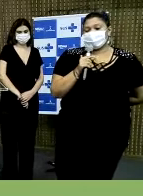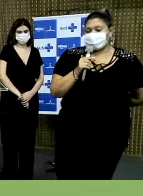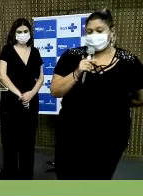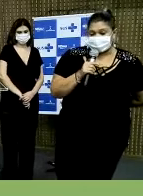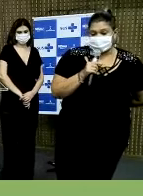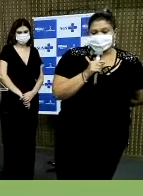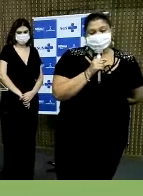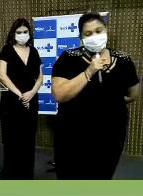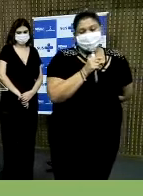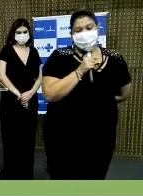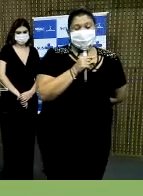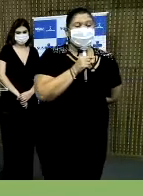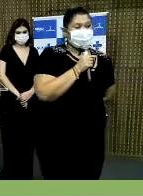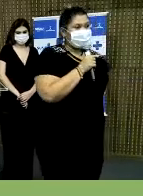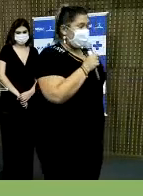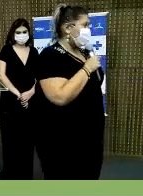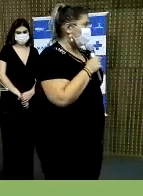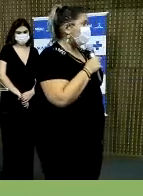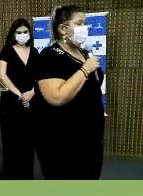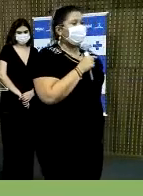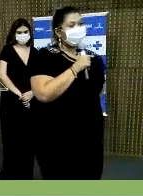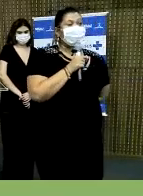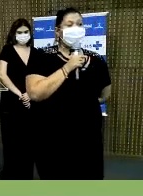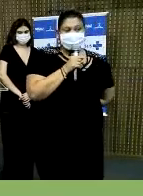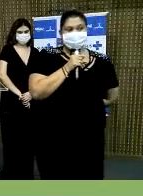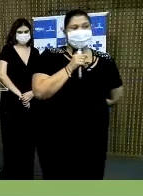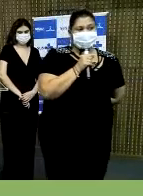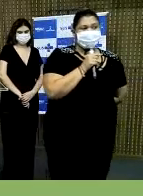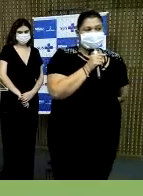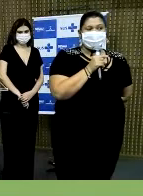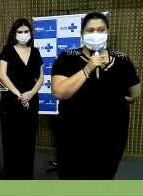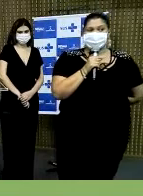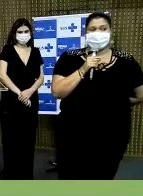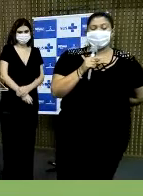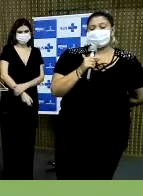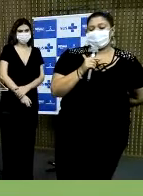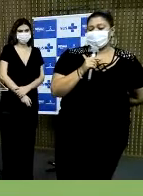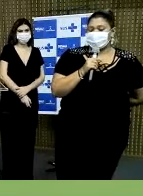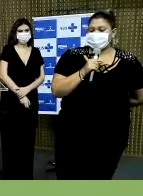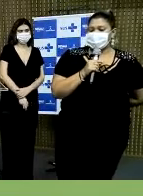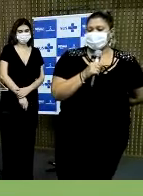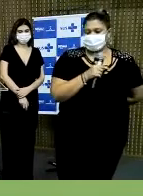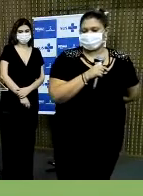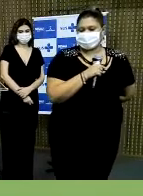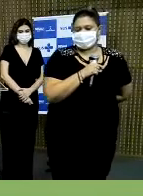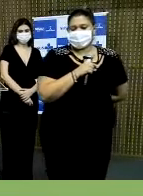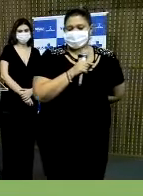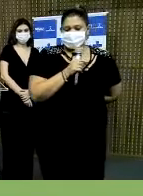perto da nossa meta. Provavelmente nós vamos passar, porque temos muita população mesmo, tá?